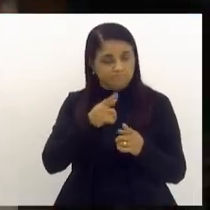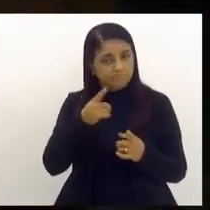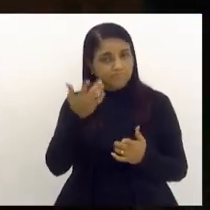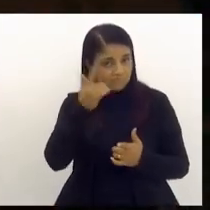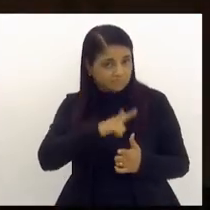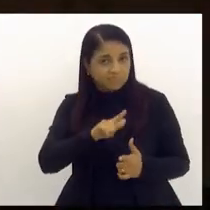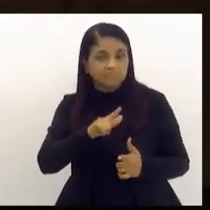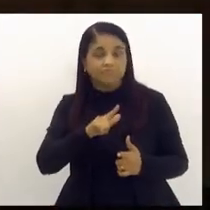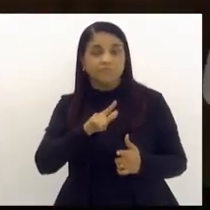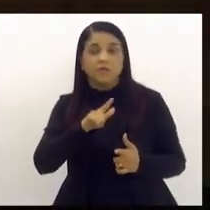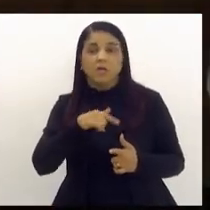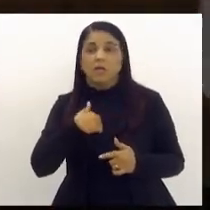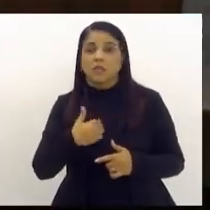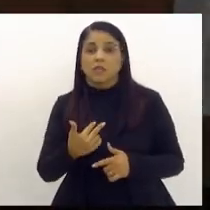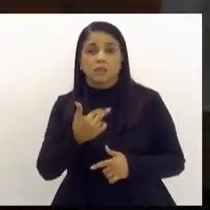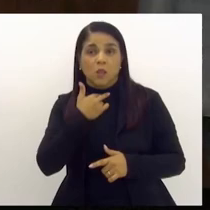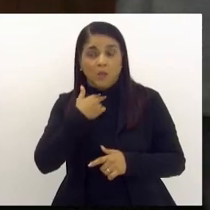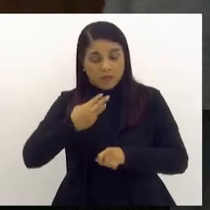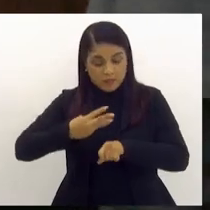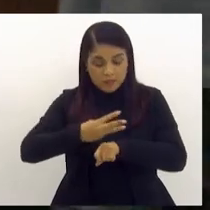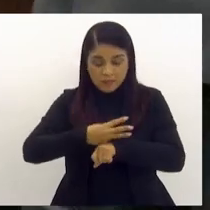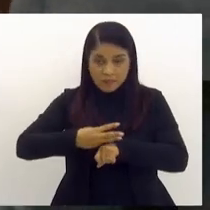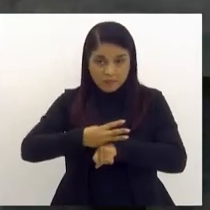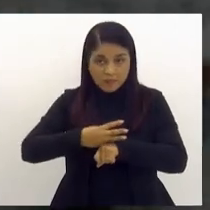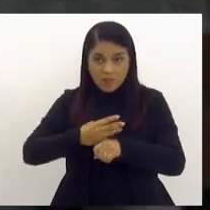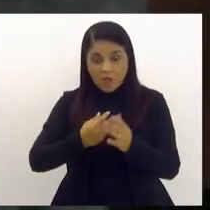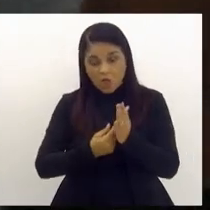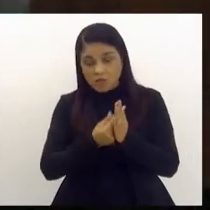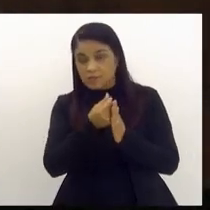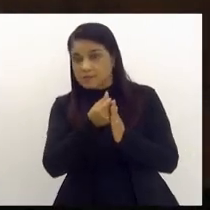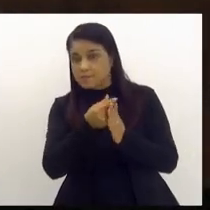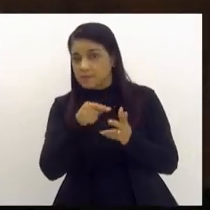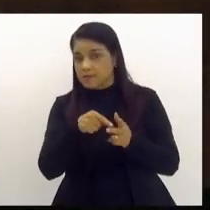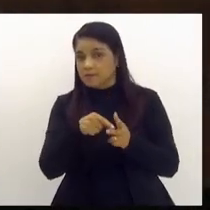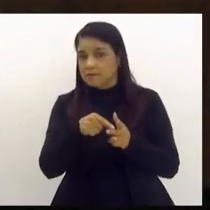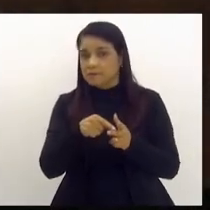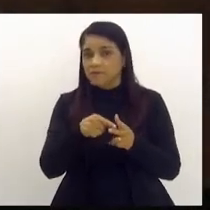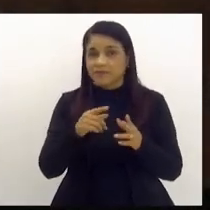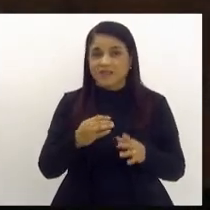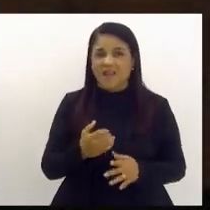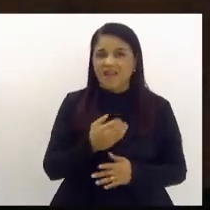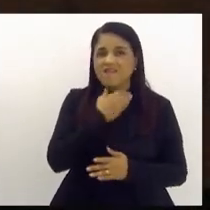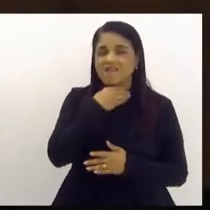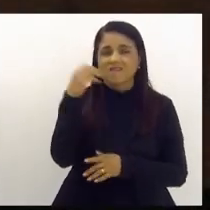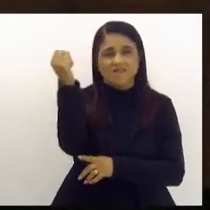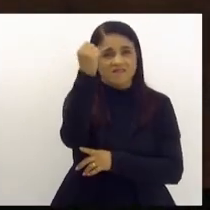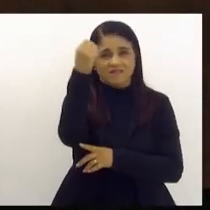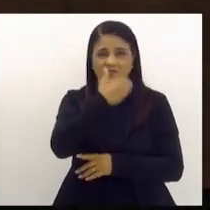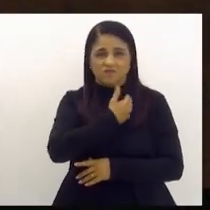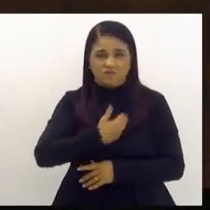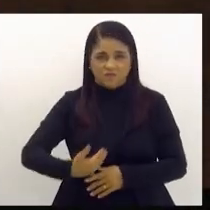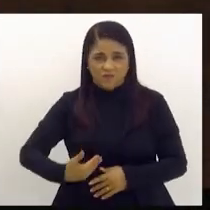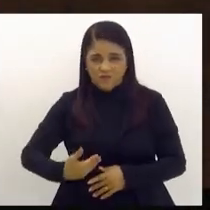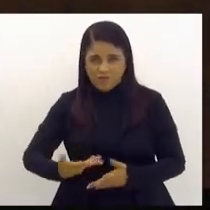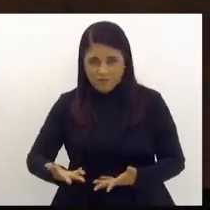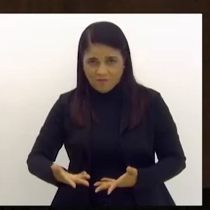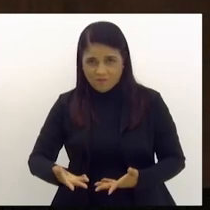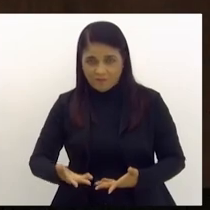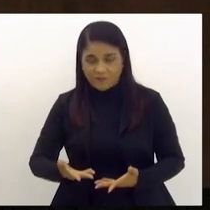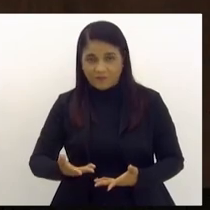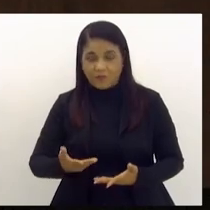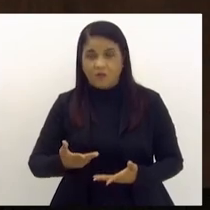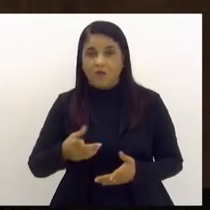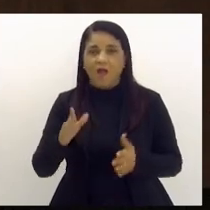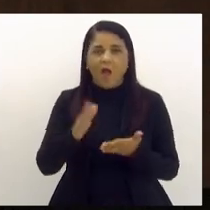podemos terceirizar o problema orçamentário, financeiro, a crise do governo do Estado à oposição. Em alguns